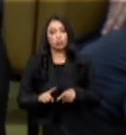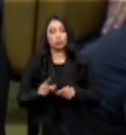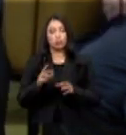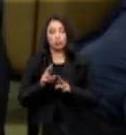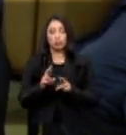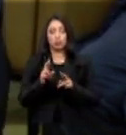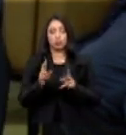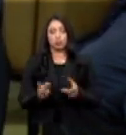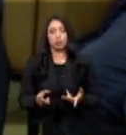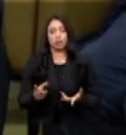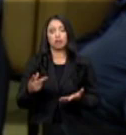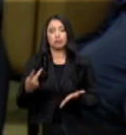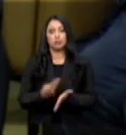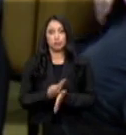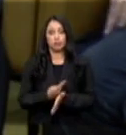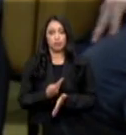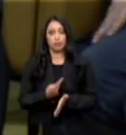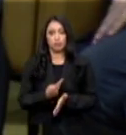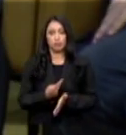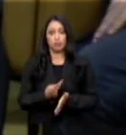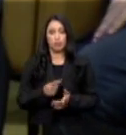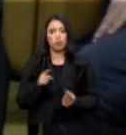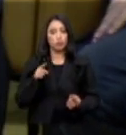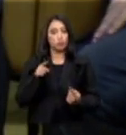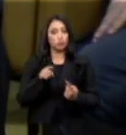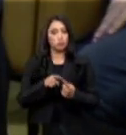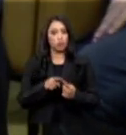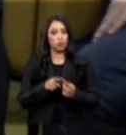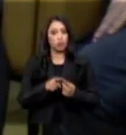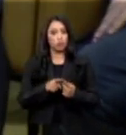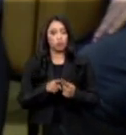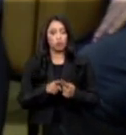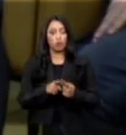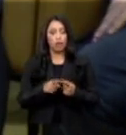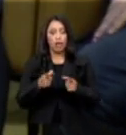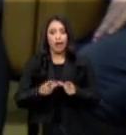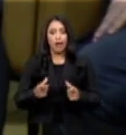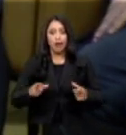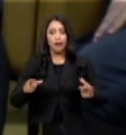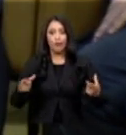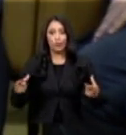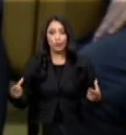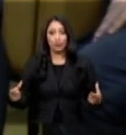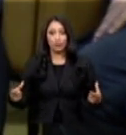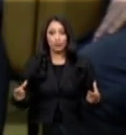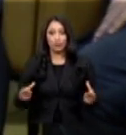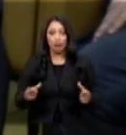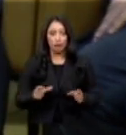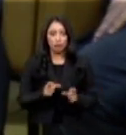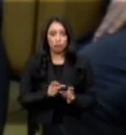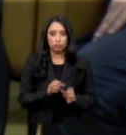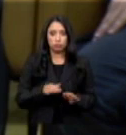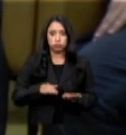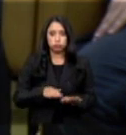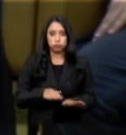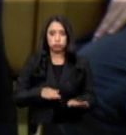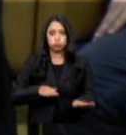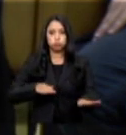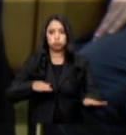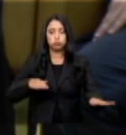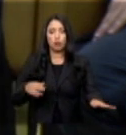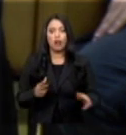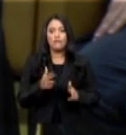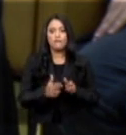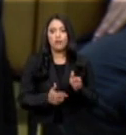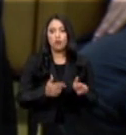ocorra. O objetivo, a ampliação da malha ferroviária brasileira e a redução do déficit